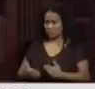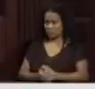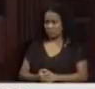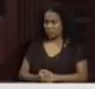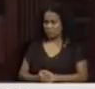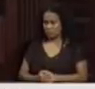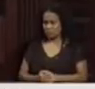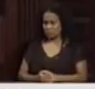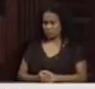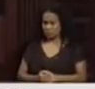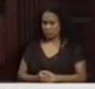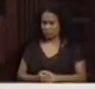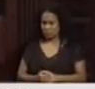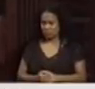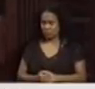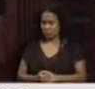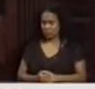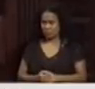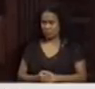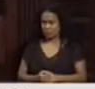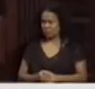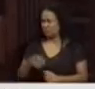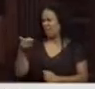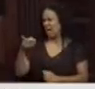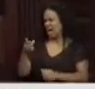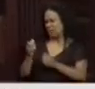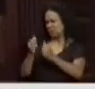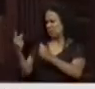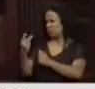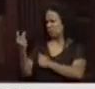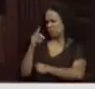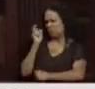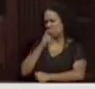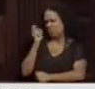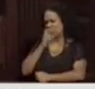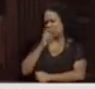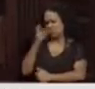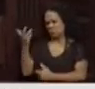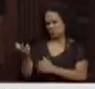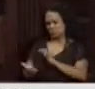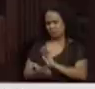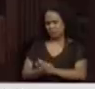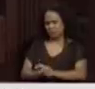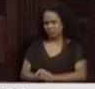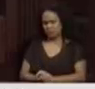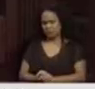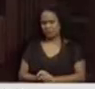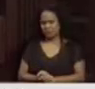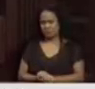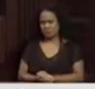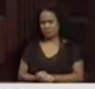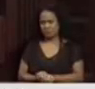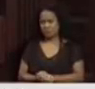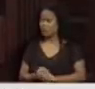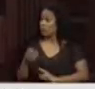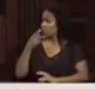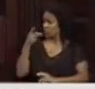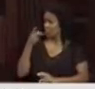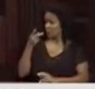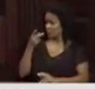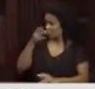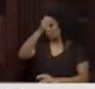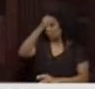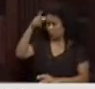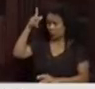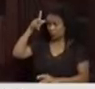o Freixo. Ah, vocês são cópia um do outro. Bom, eu estava falando do Crivella, agora